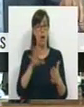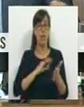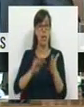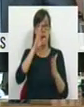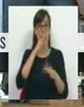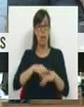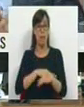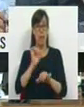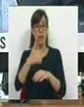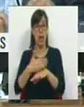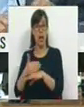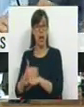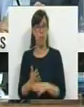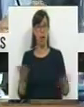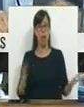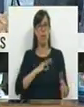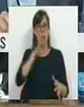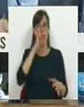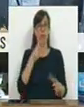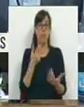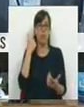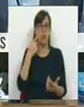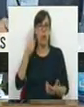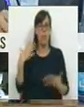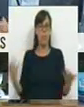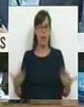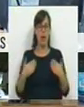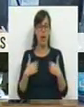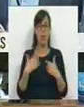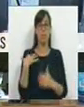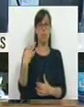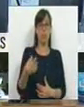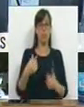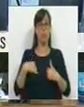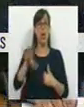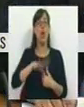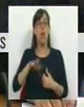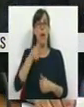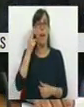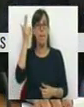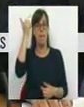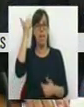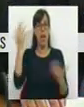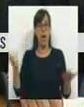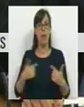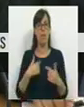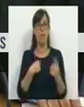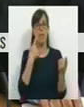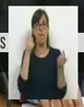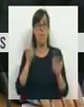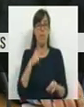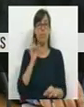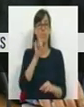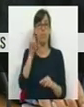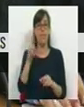Senhor Estado e os membros dos vossos gabinetes. Senhor Ministro, como deve compreender, eu eleito como sou pela região autónoma da Madeira, vou trazer novamente